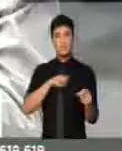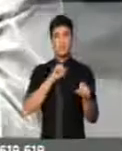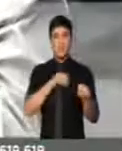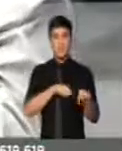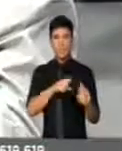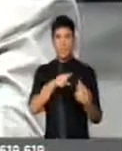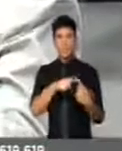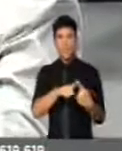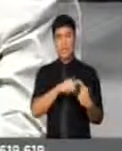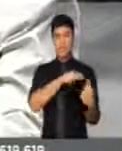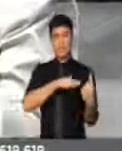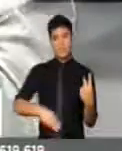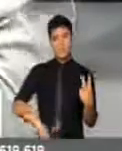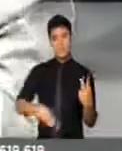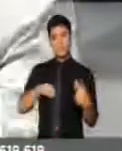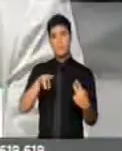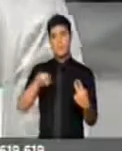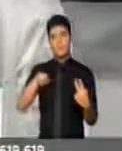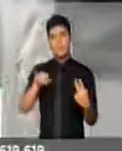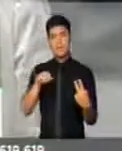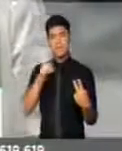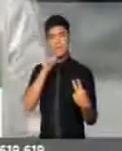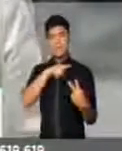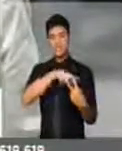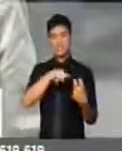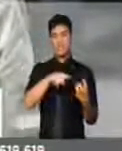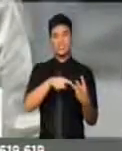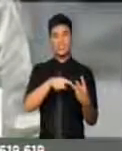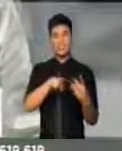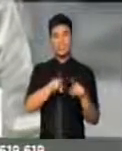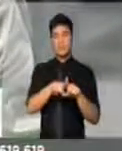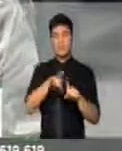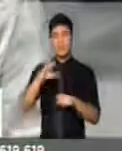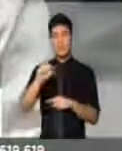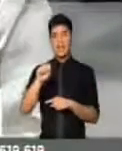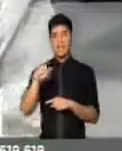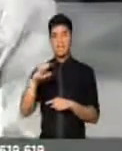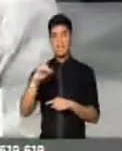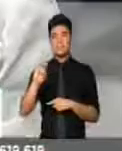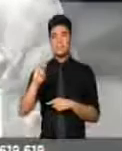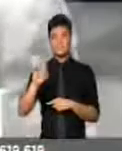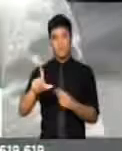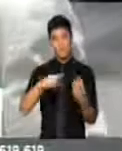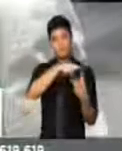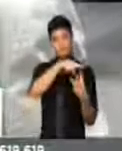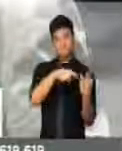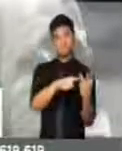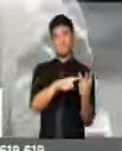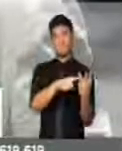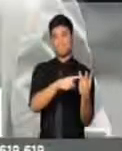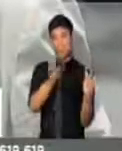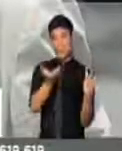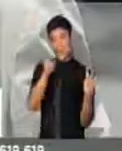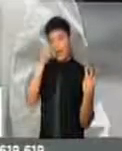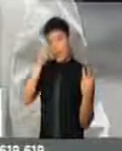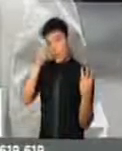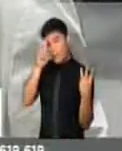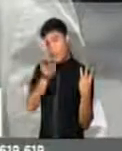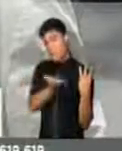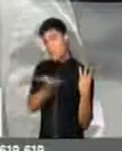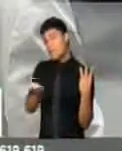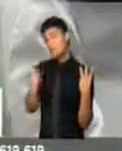foi ministro das Minas e Energia e foi ministro-chefe da Casa Civil. Eu quero lembrar os companheiros